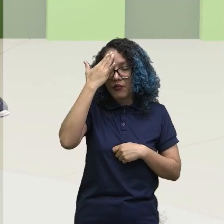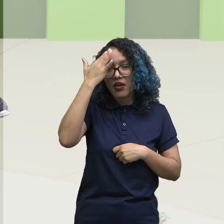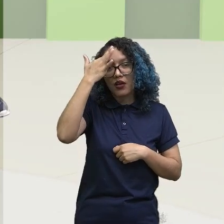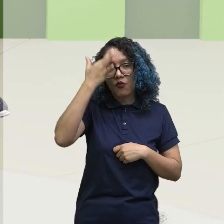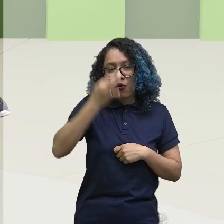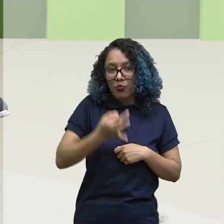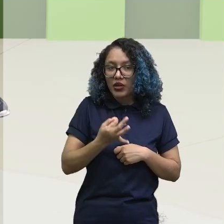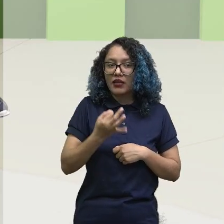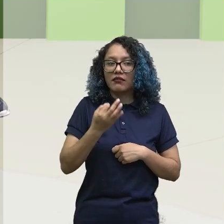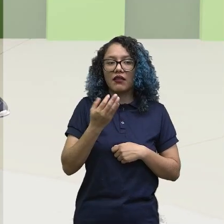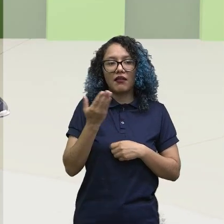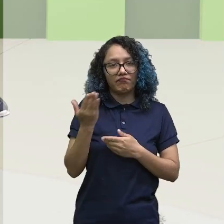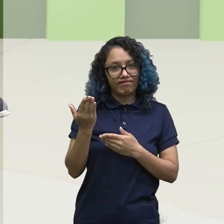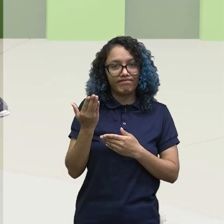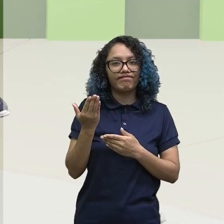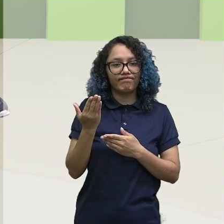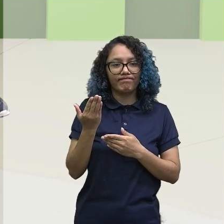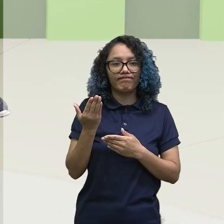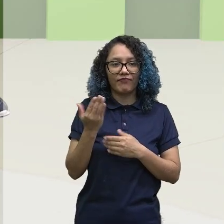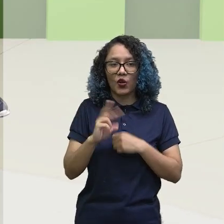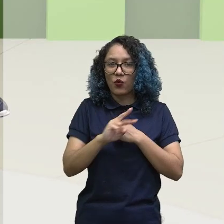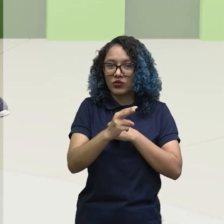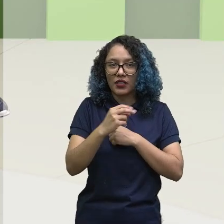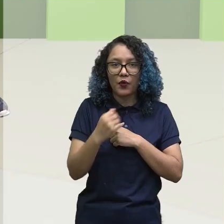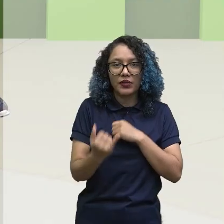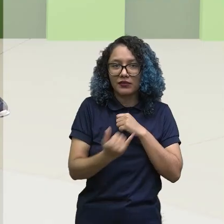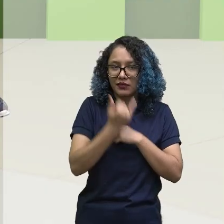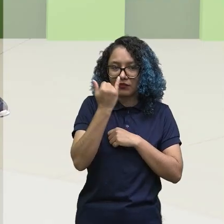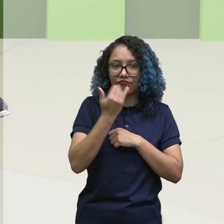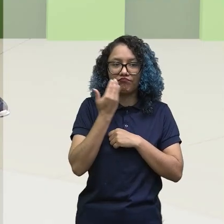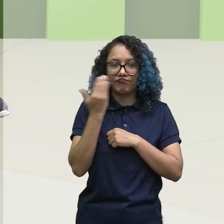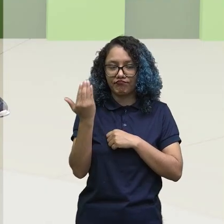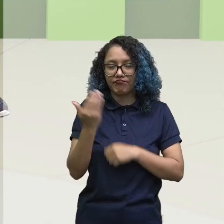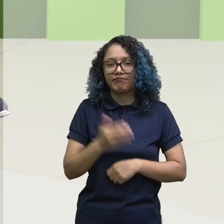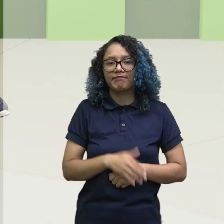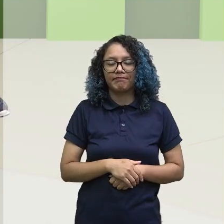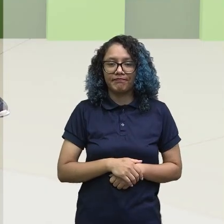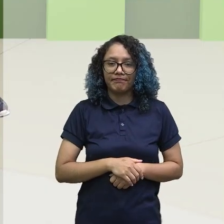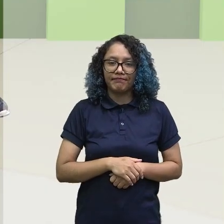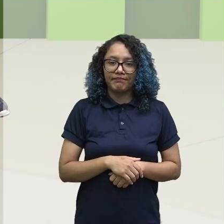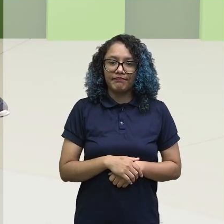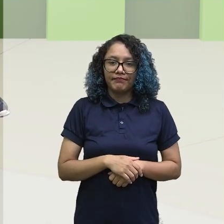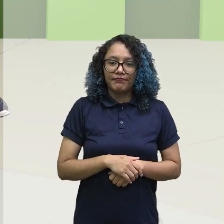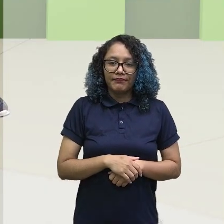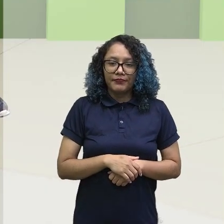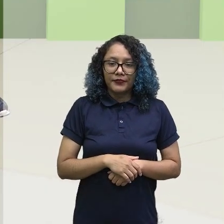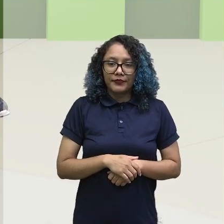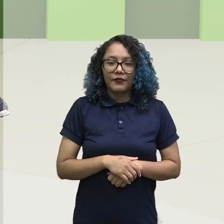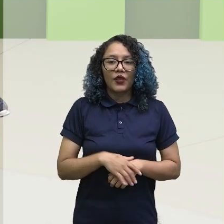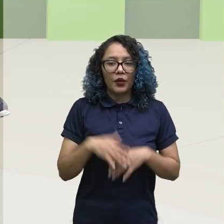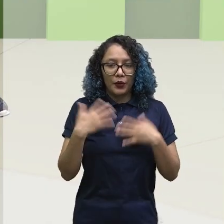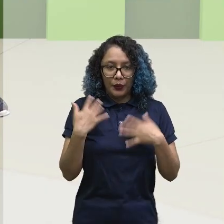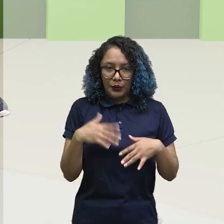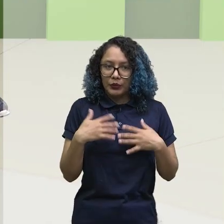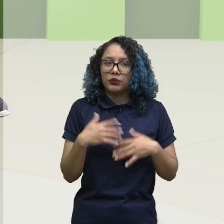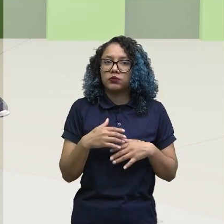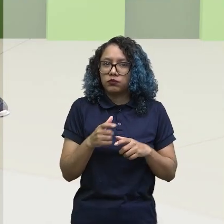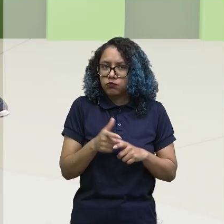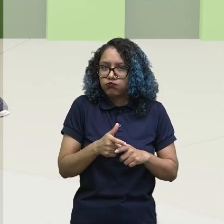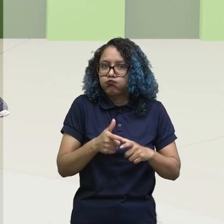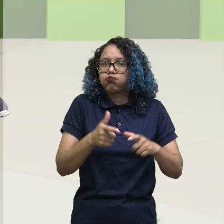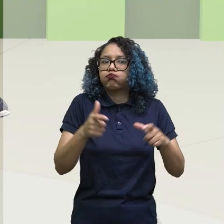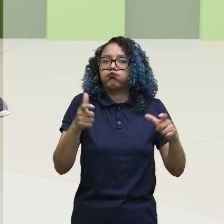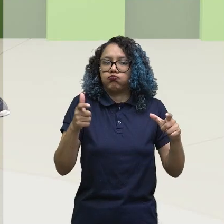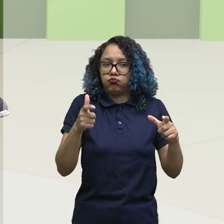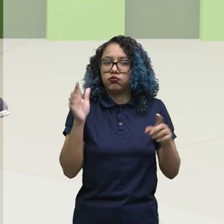evento, desse acidente que nós temos aí de magnitude muito grande, que vai influenciar não